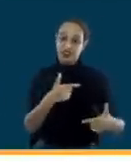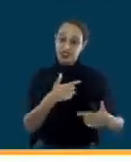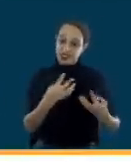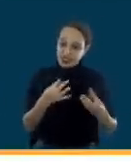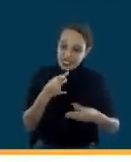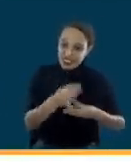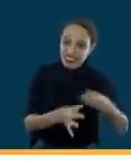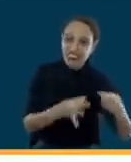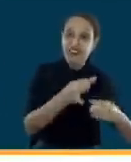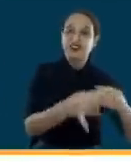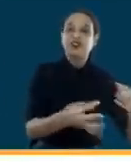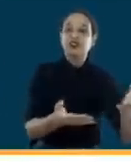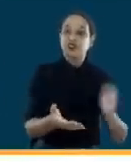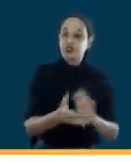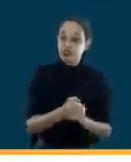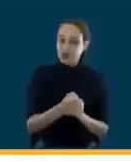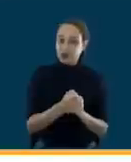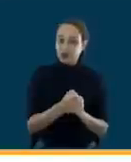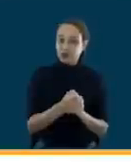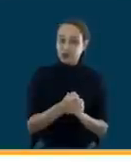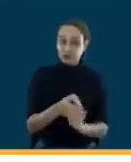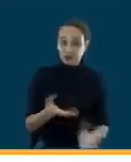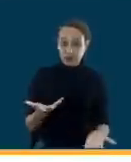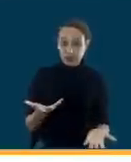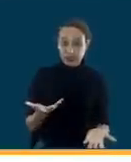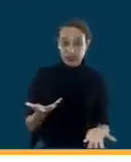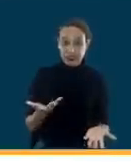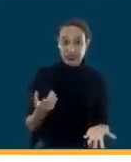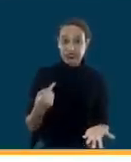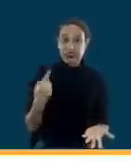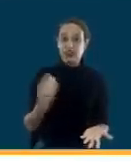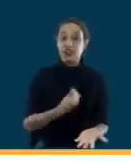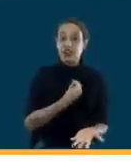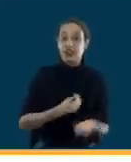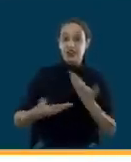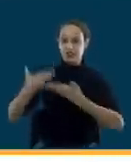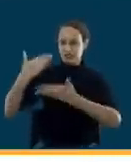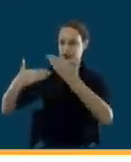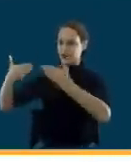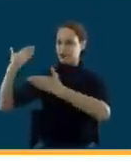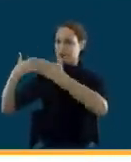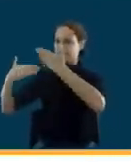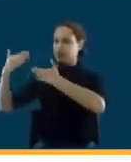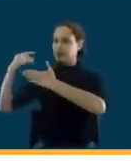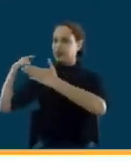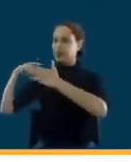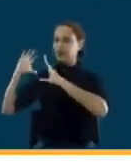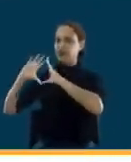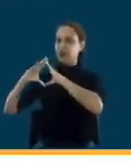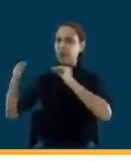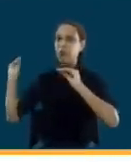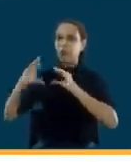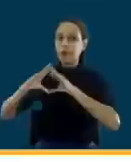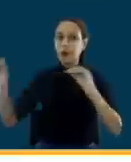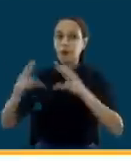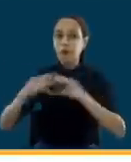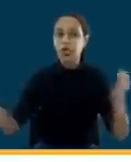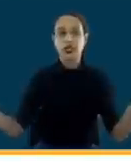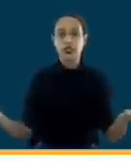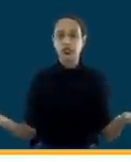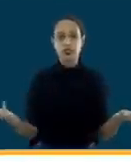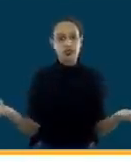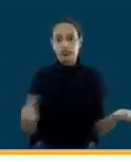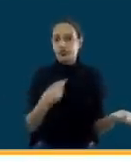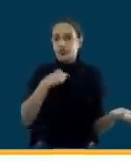pela salvaguarda das nossas ancestralidades, das nossas tradições de povos originários que lutam não somente para manter vivas